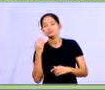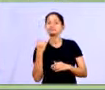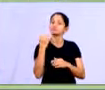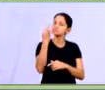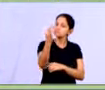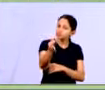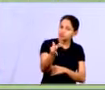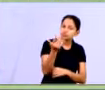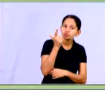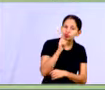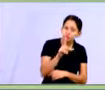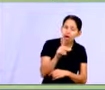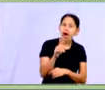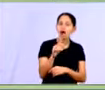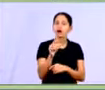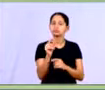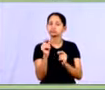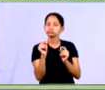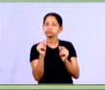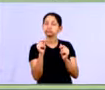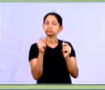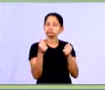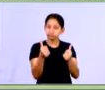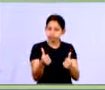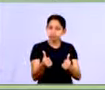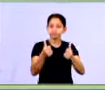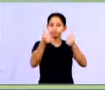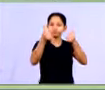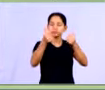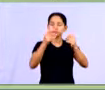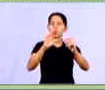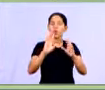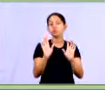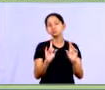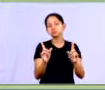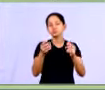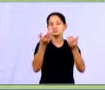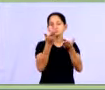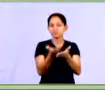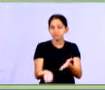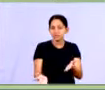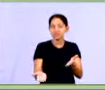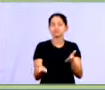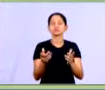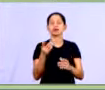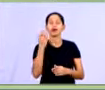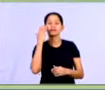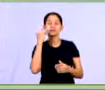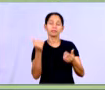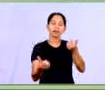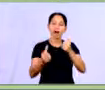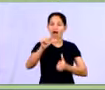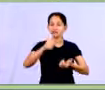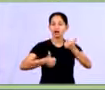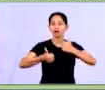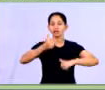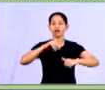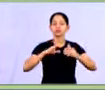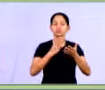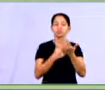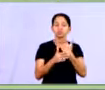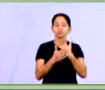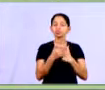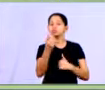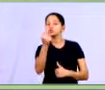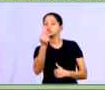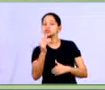projetadas, tendo o valor do investimento valorado ou não no tempo, como vimos na aula sobre o valor do dinheiro